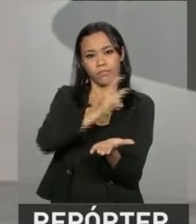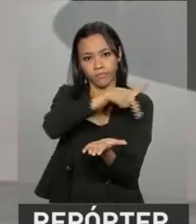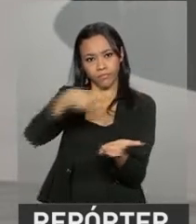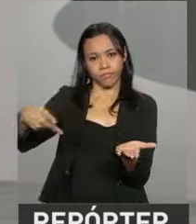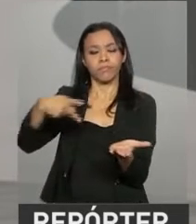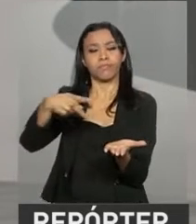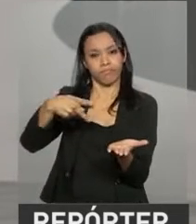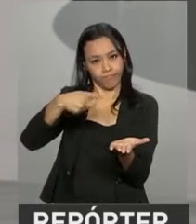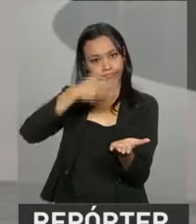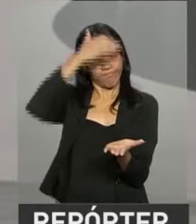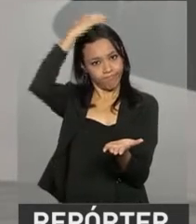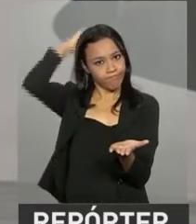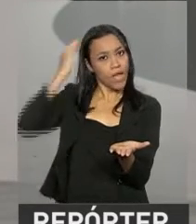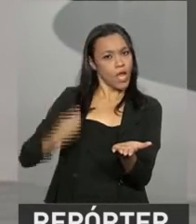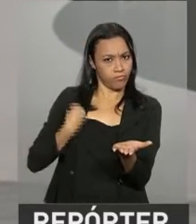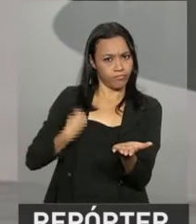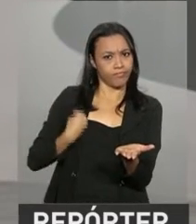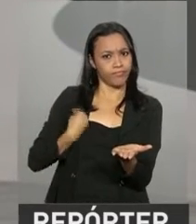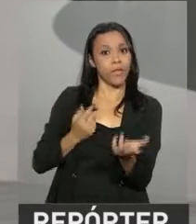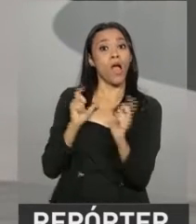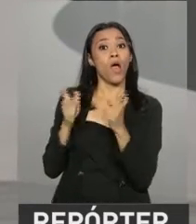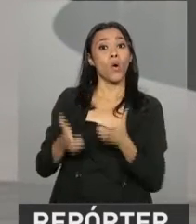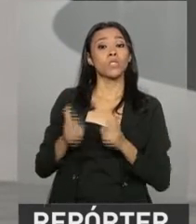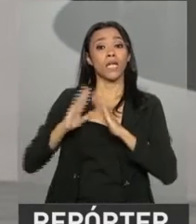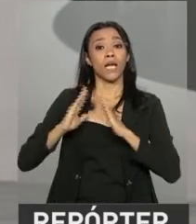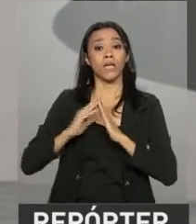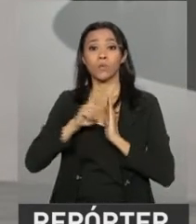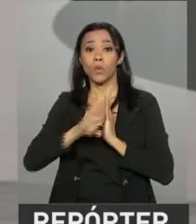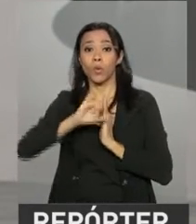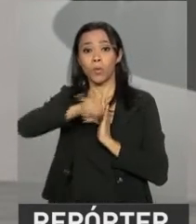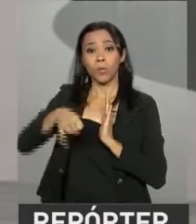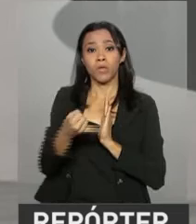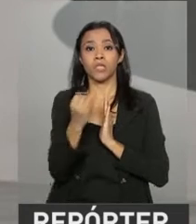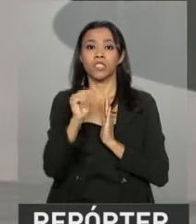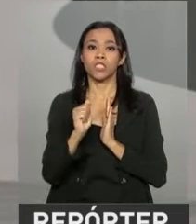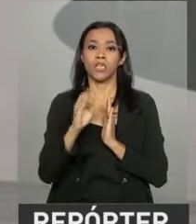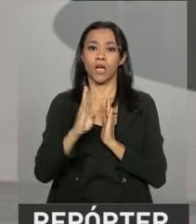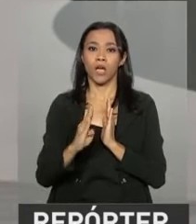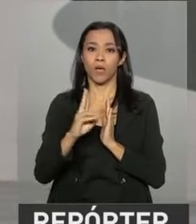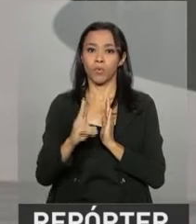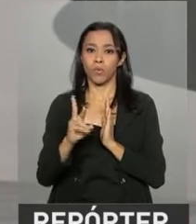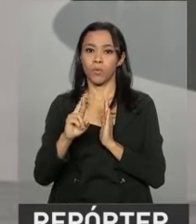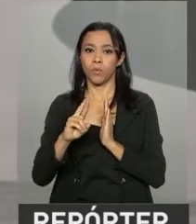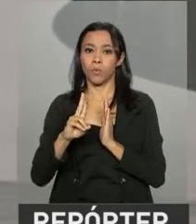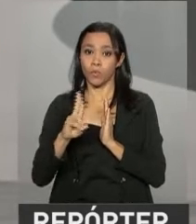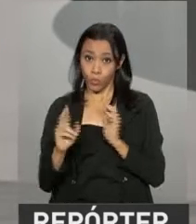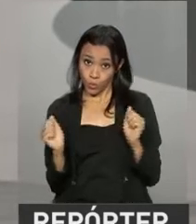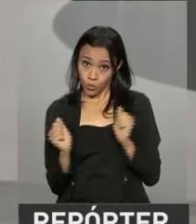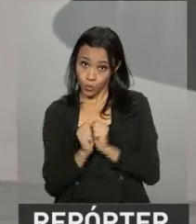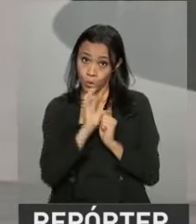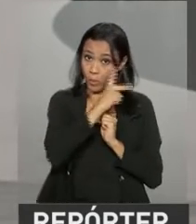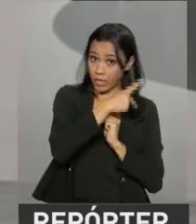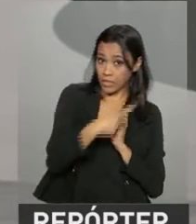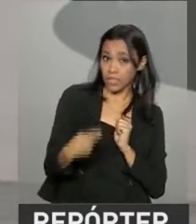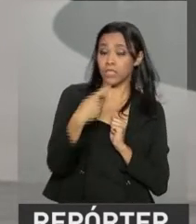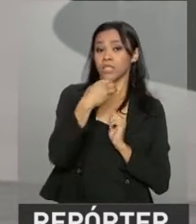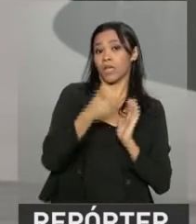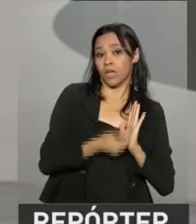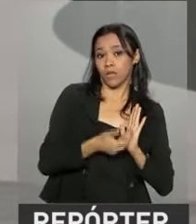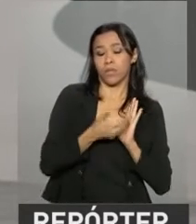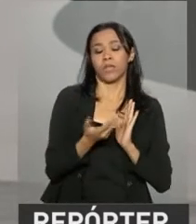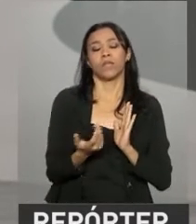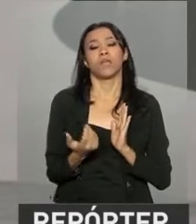ele continua lá no Palácio do Jaburu, agora acompanhado do presidente da Câmara, Ricardo Maia. Segundo a assessoria